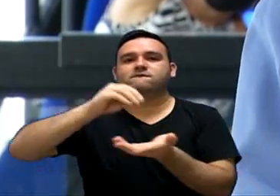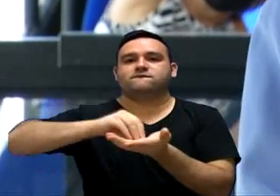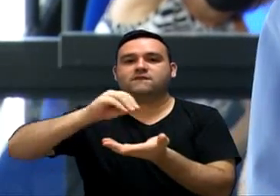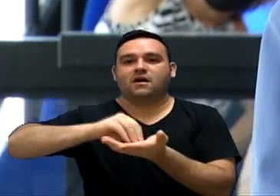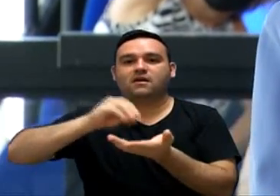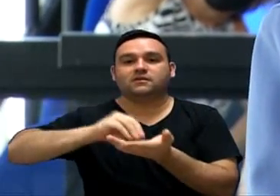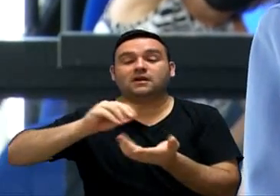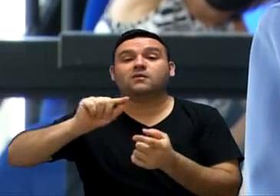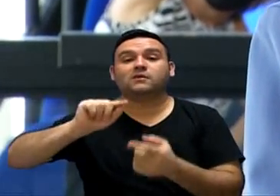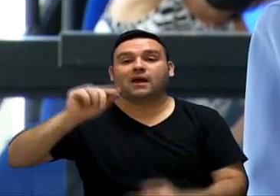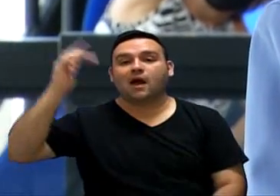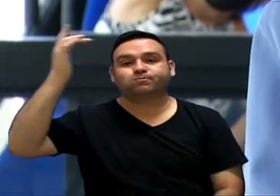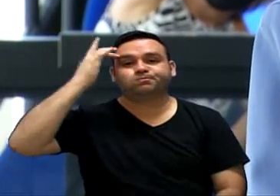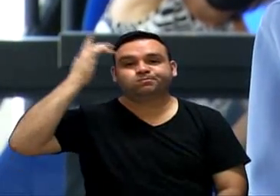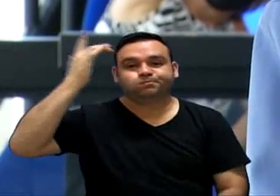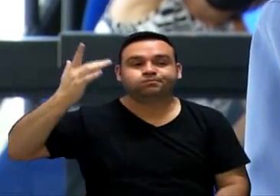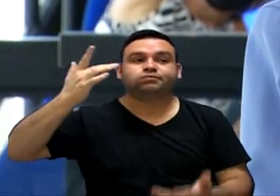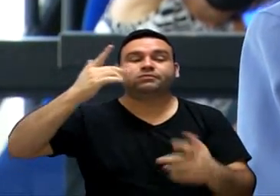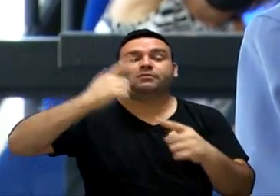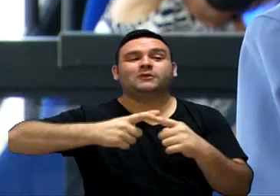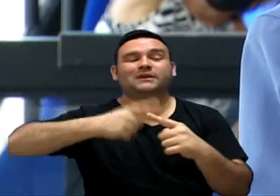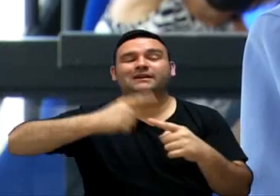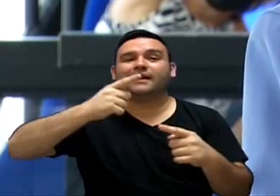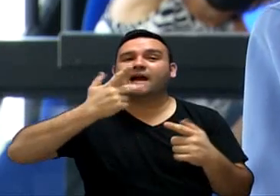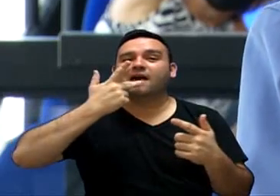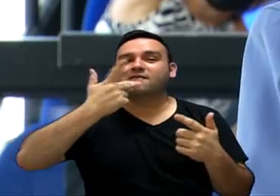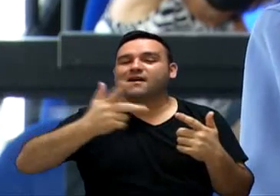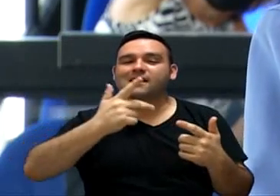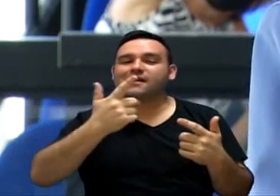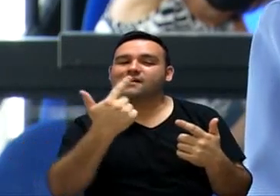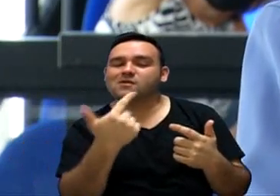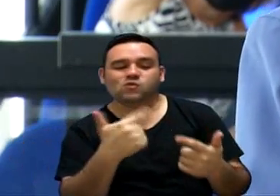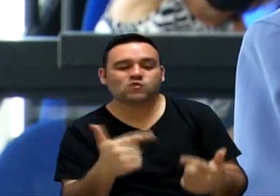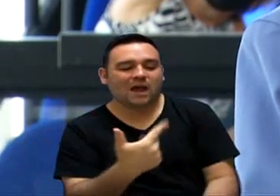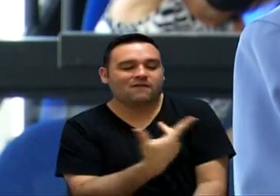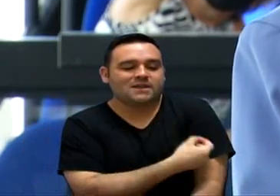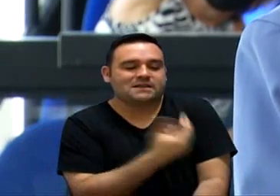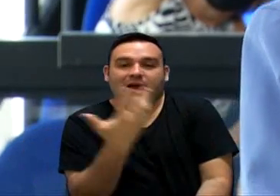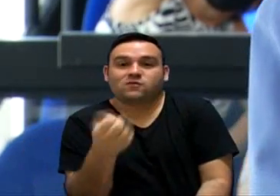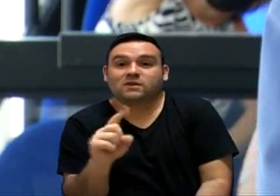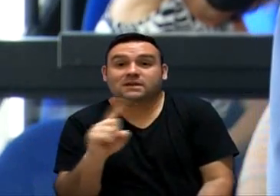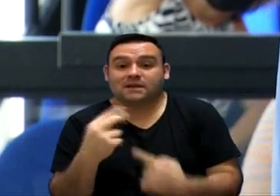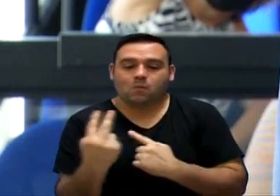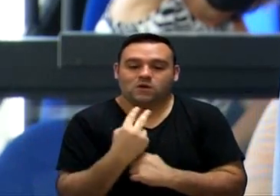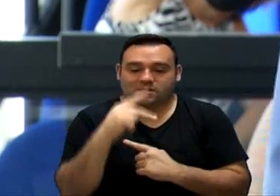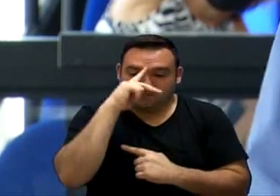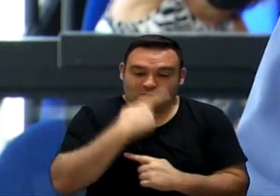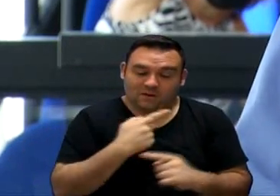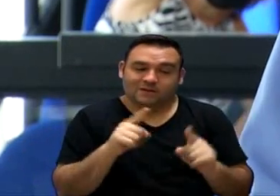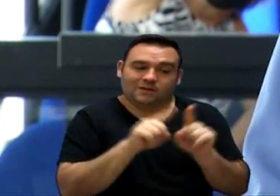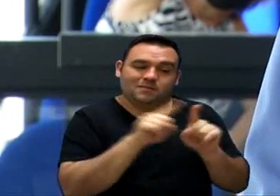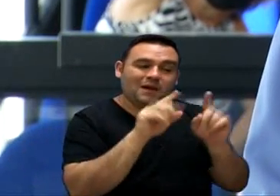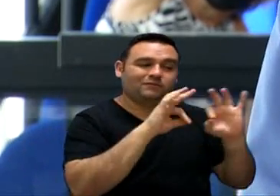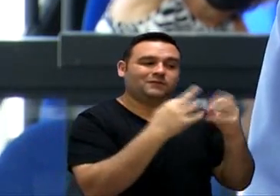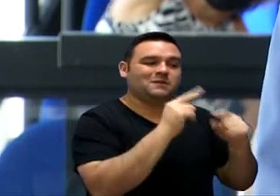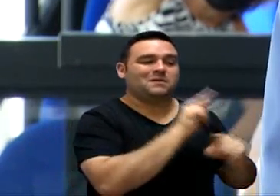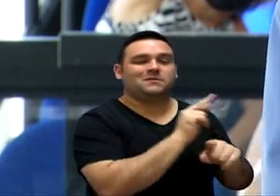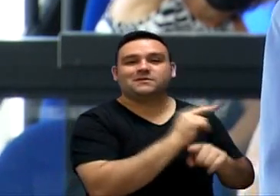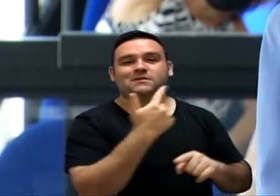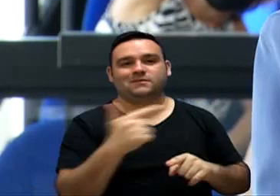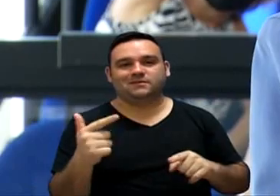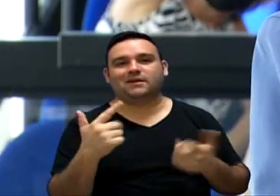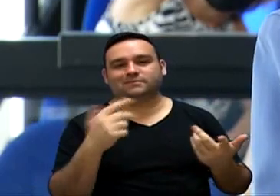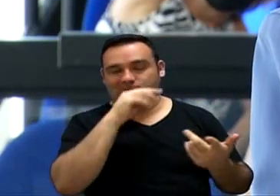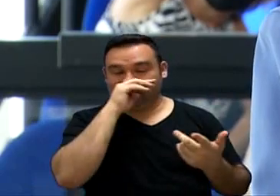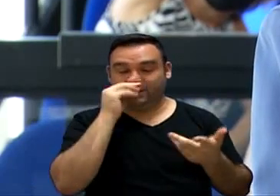de maturidade da sociedade, onde se nega, muitas vezes, se vacinar e proteger a si e a outros. Então, senhor presidente,